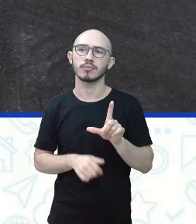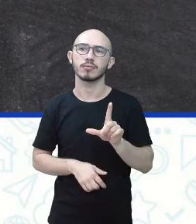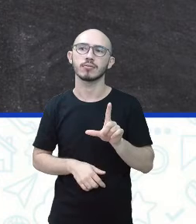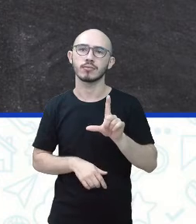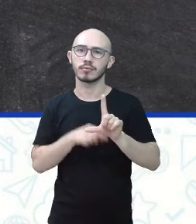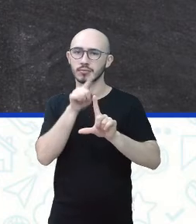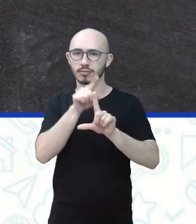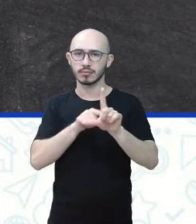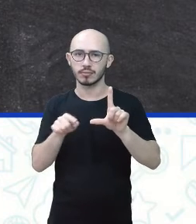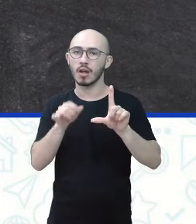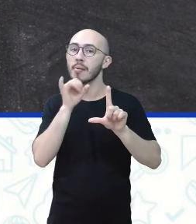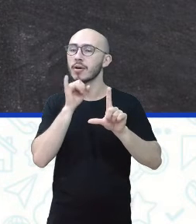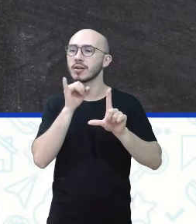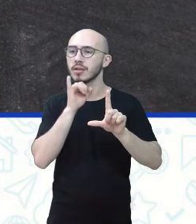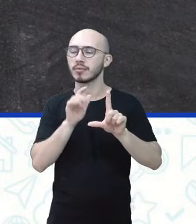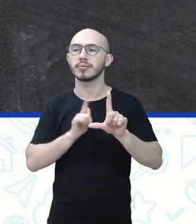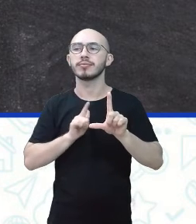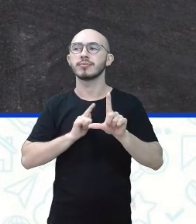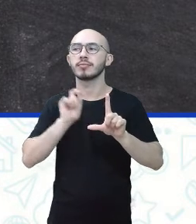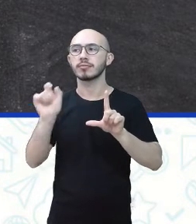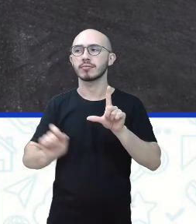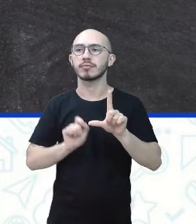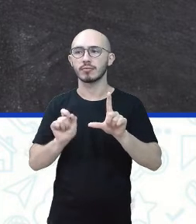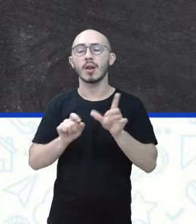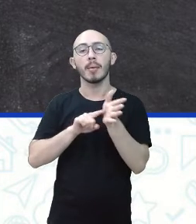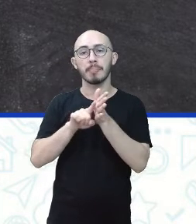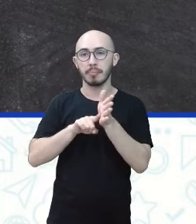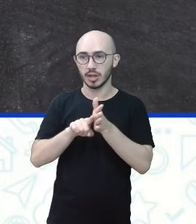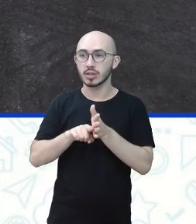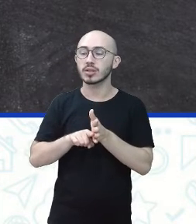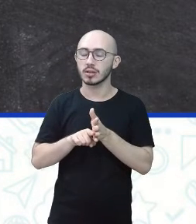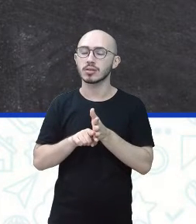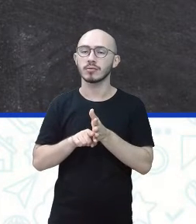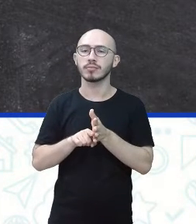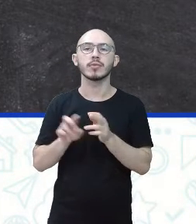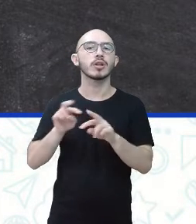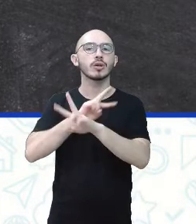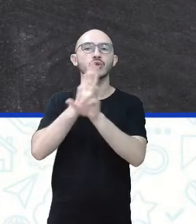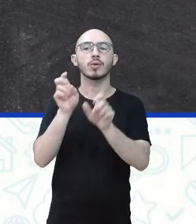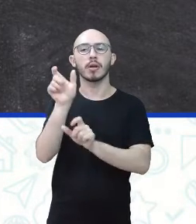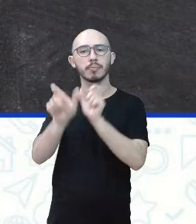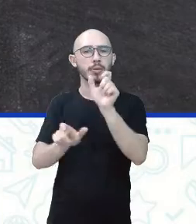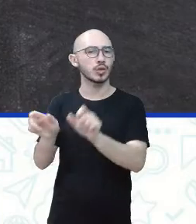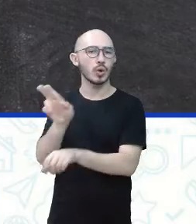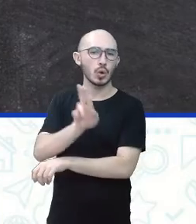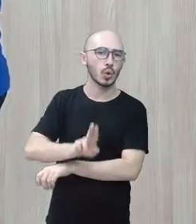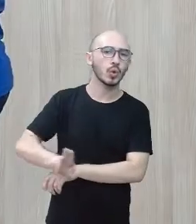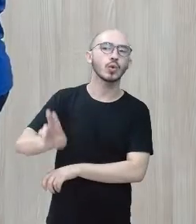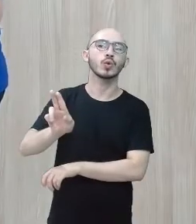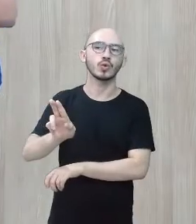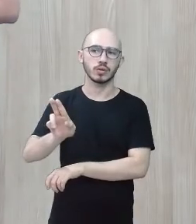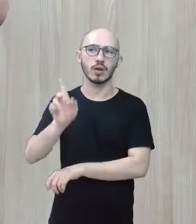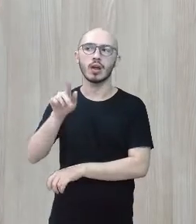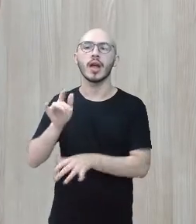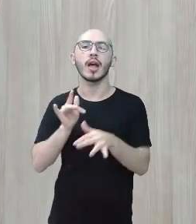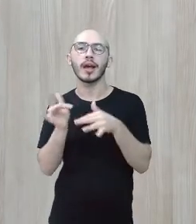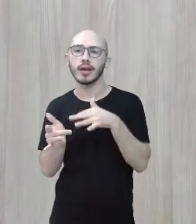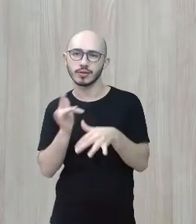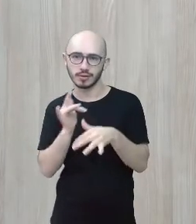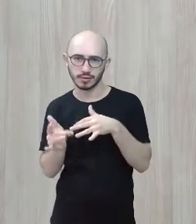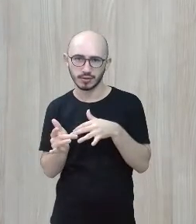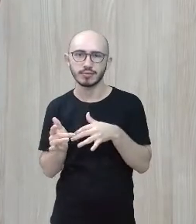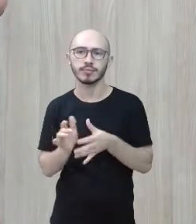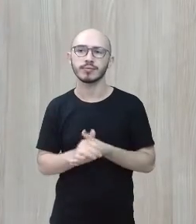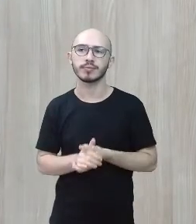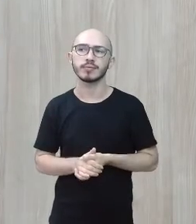vertical. Exemplo, aqui a gente está mostrando uma pesquisa que foi feita dos usuários, da frequência, de acordo com algumas redes